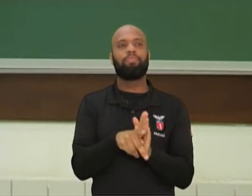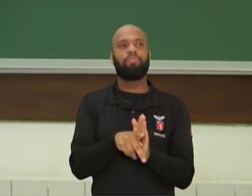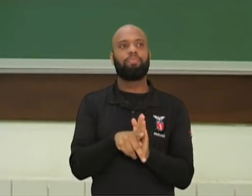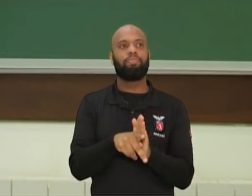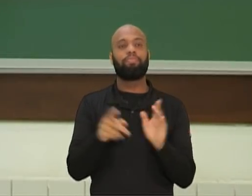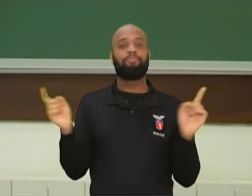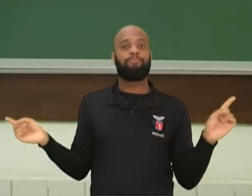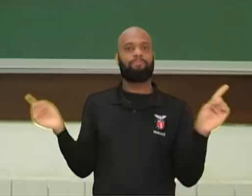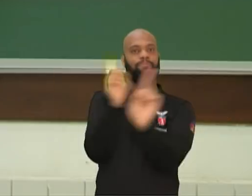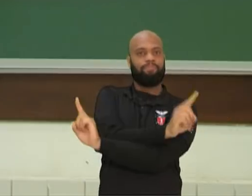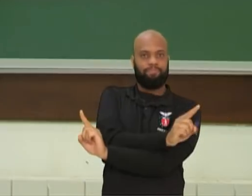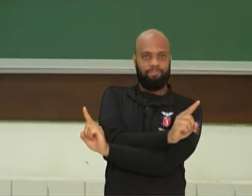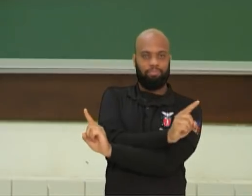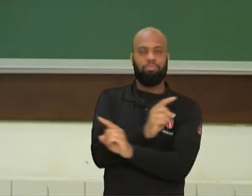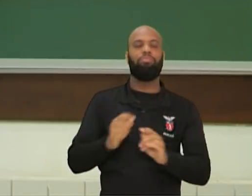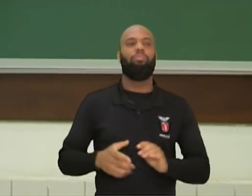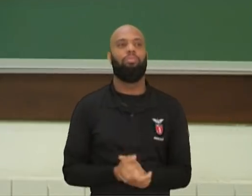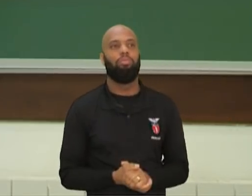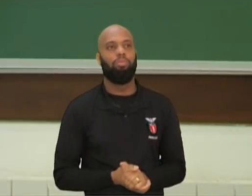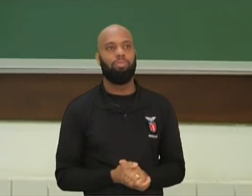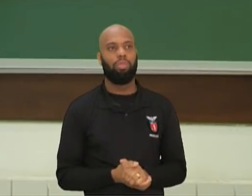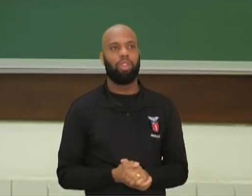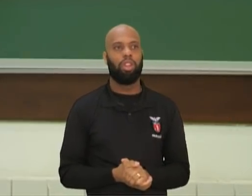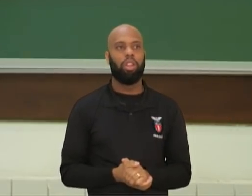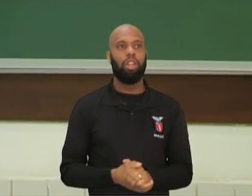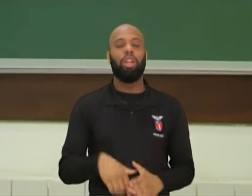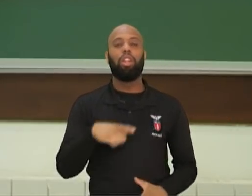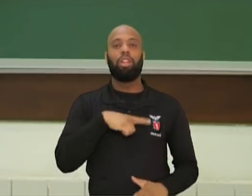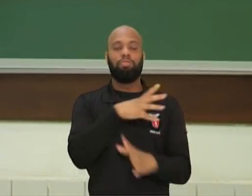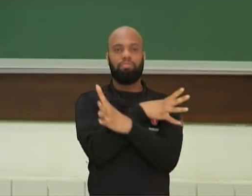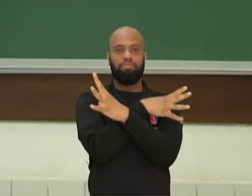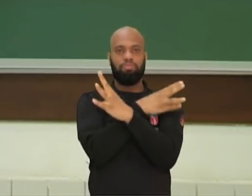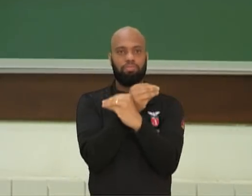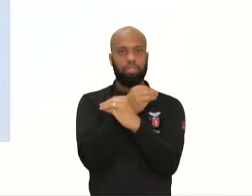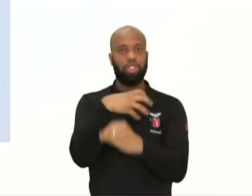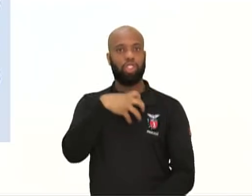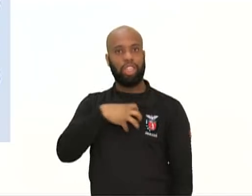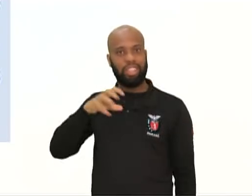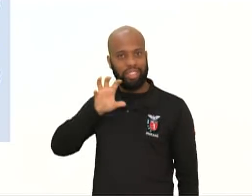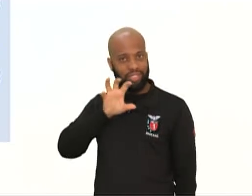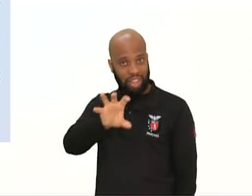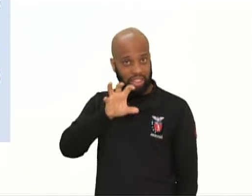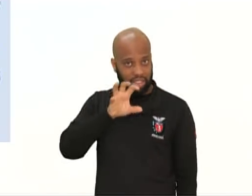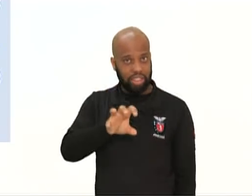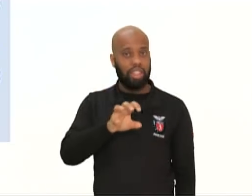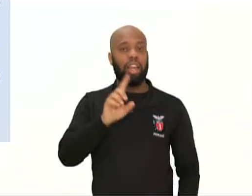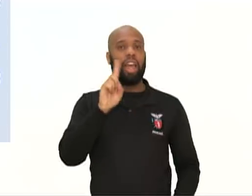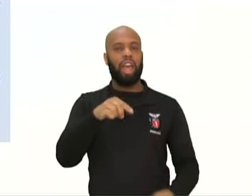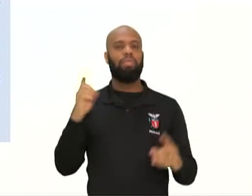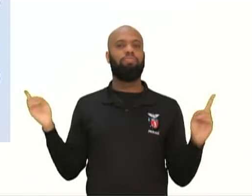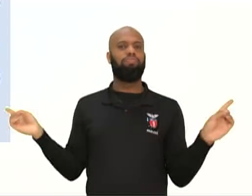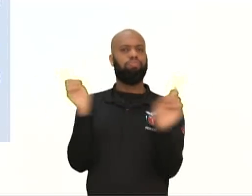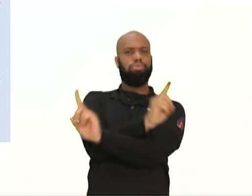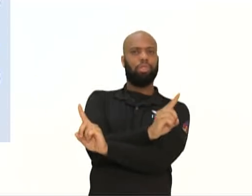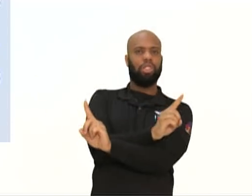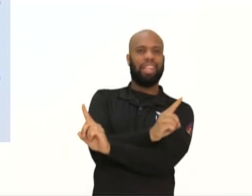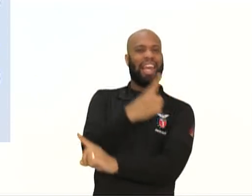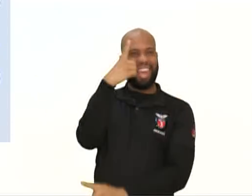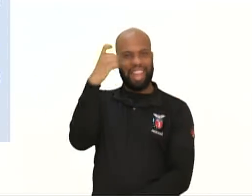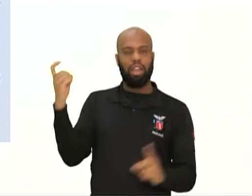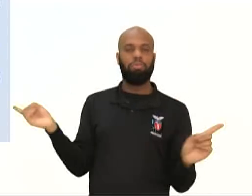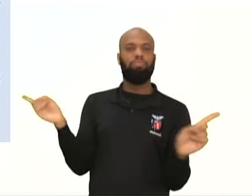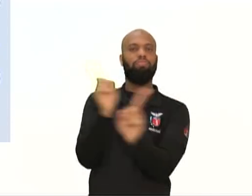adversidade, né? Então, nós chamamos ali conjunções desse tipo adversativa.